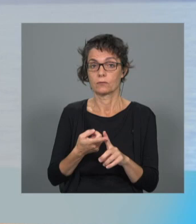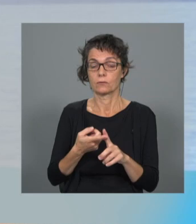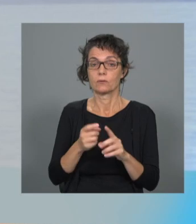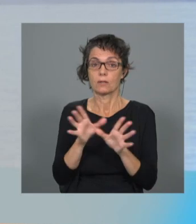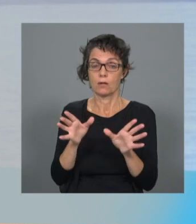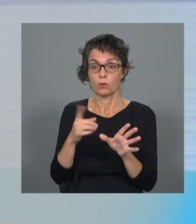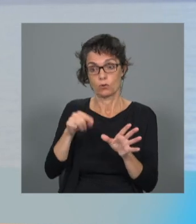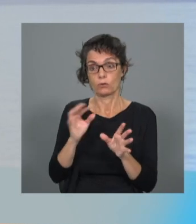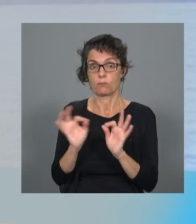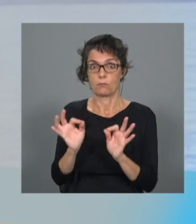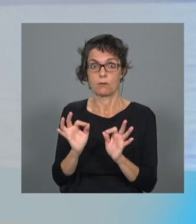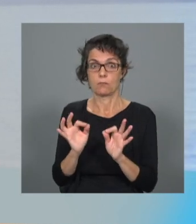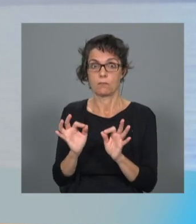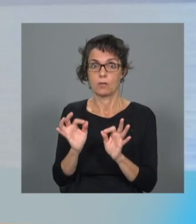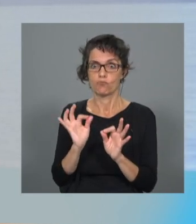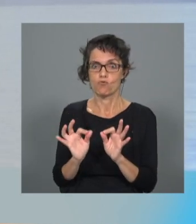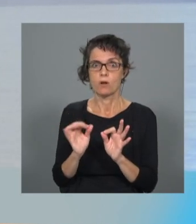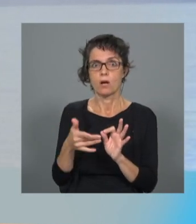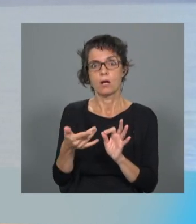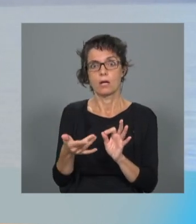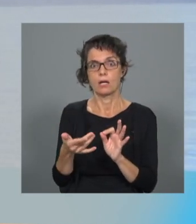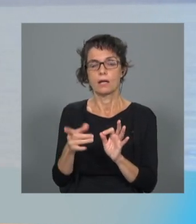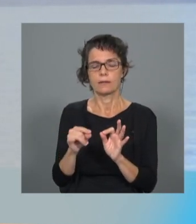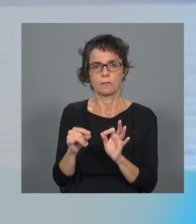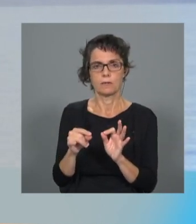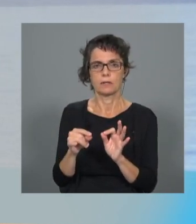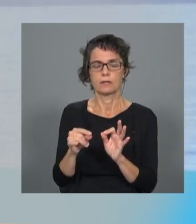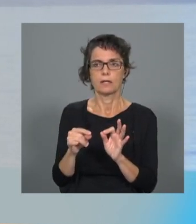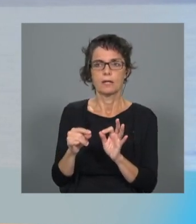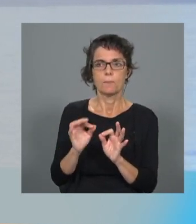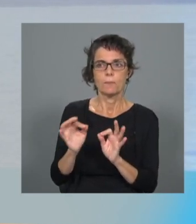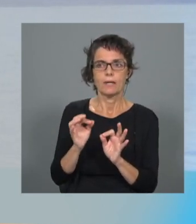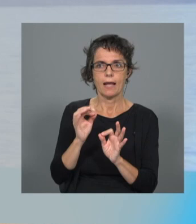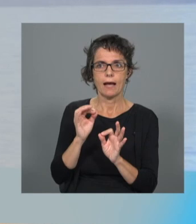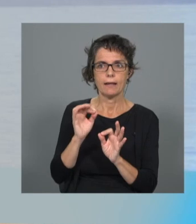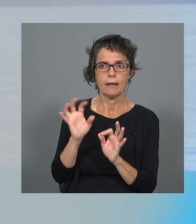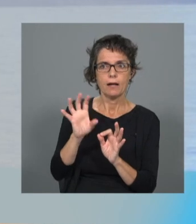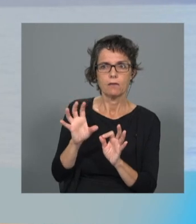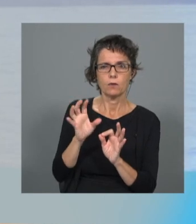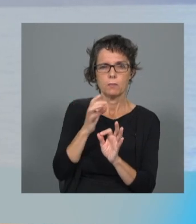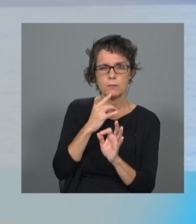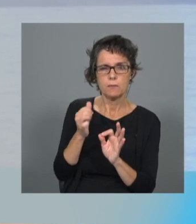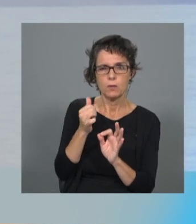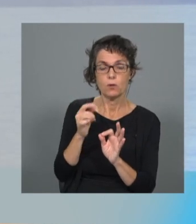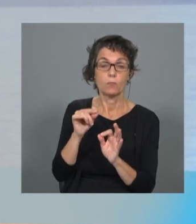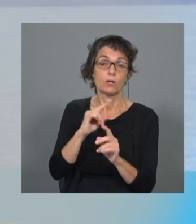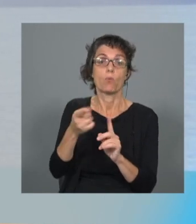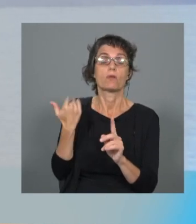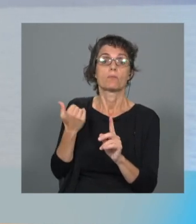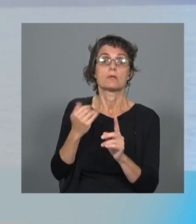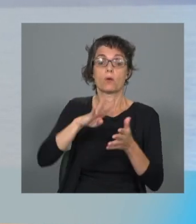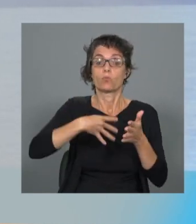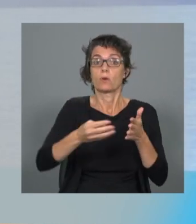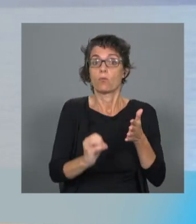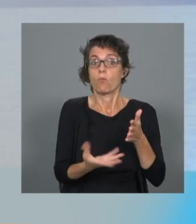exigente, sobretudo é uma preparação com esta expectativa de perceber como é que vai ser. Como dizia há pouco, o ano passado não fizemos calendário, este